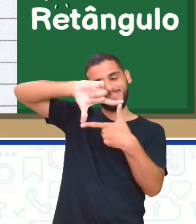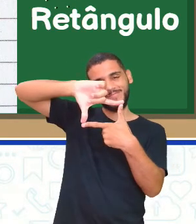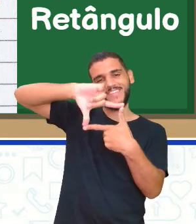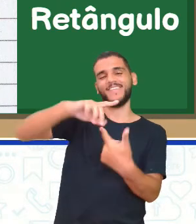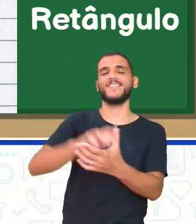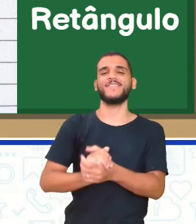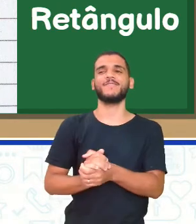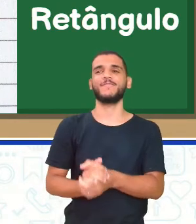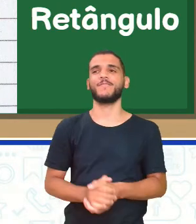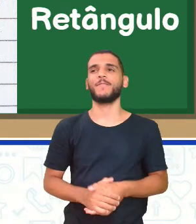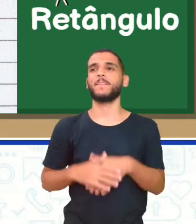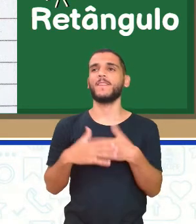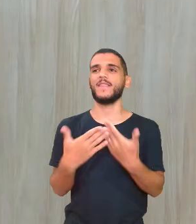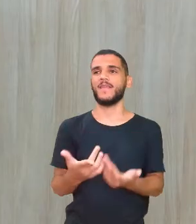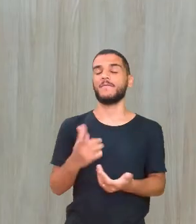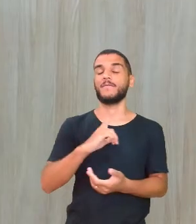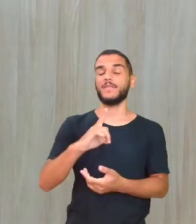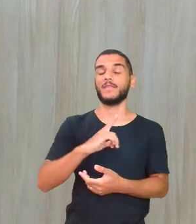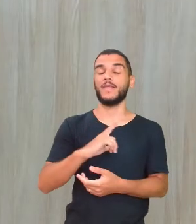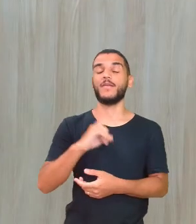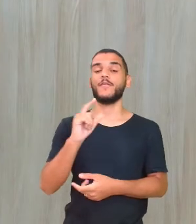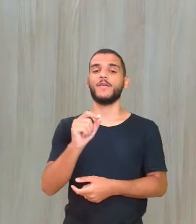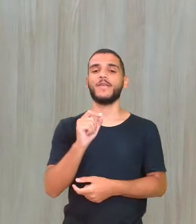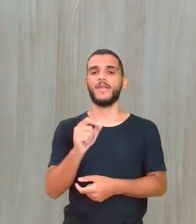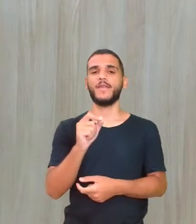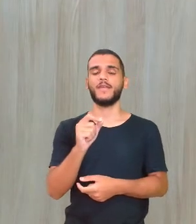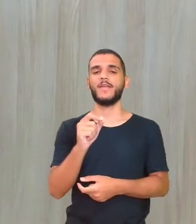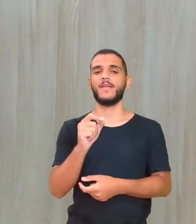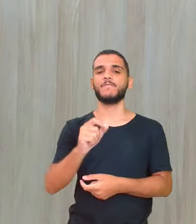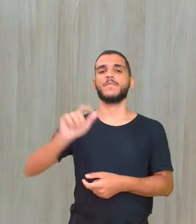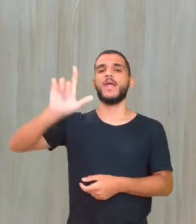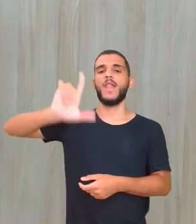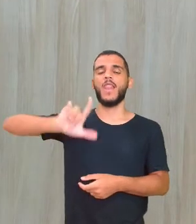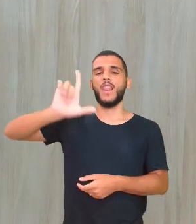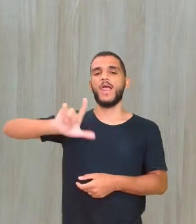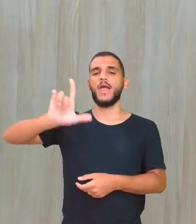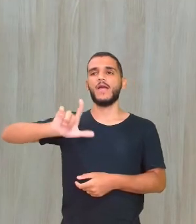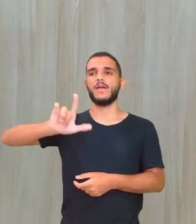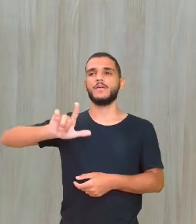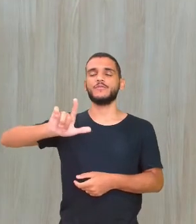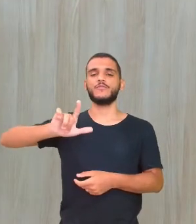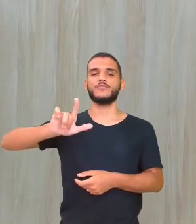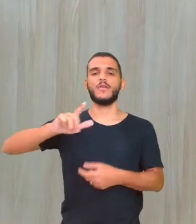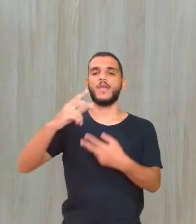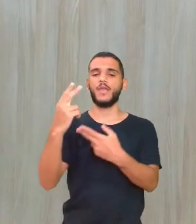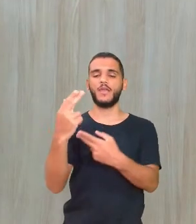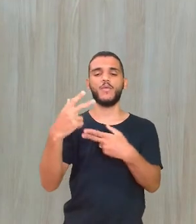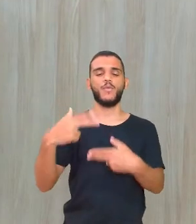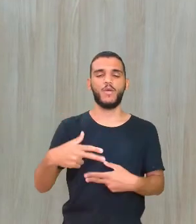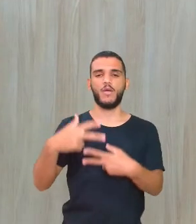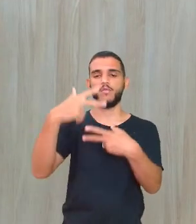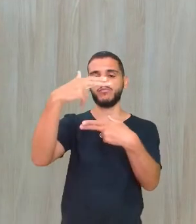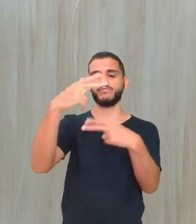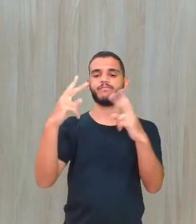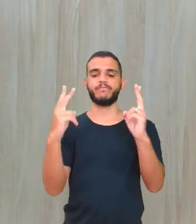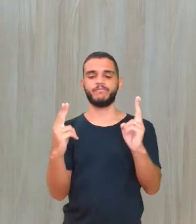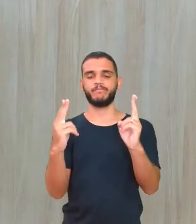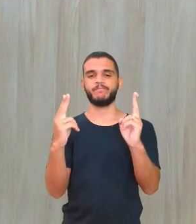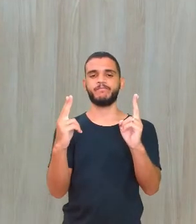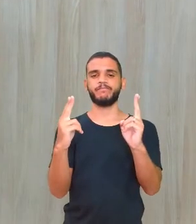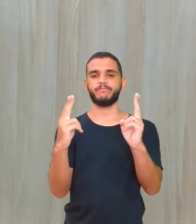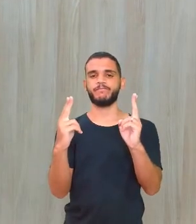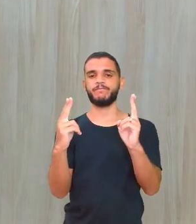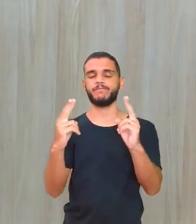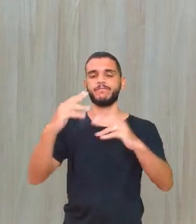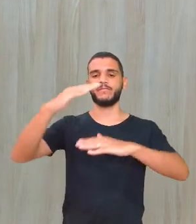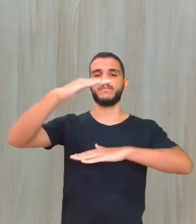Eu tenho lados paralelos, do mesmo tamanho, 2 a 2, e